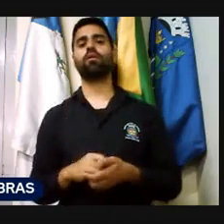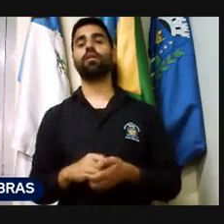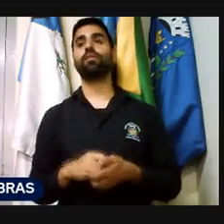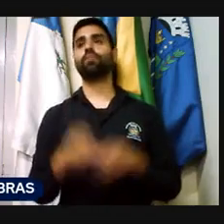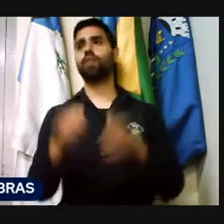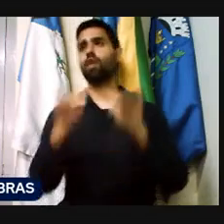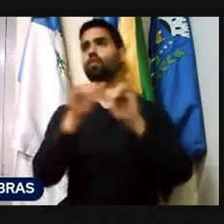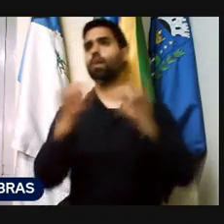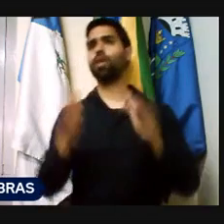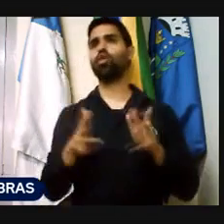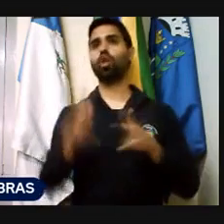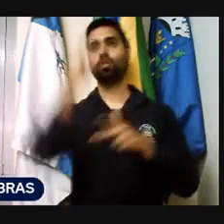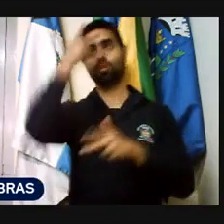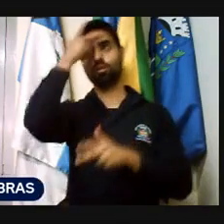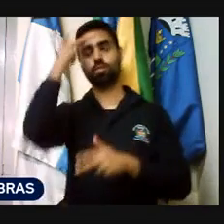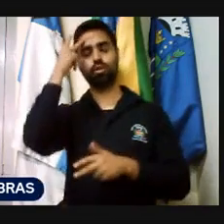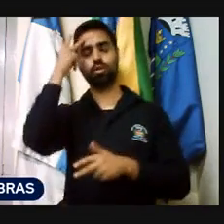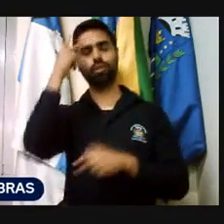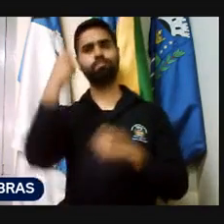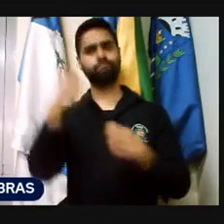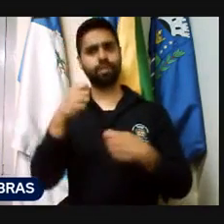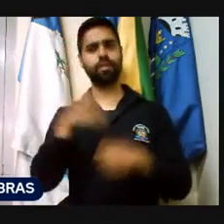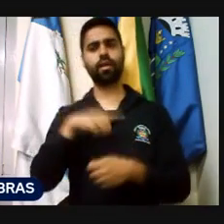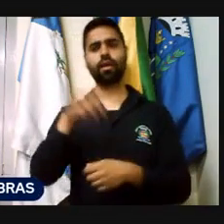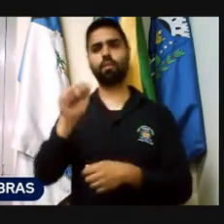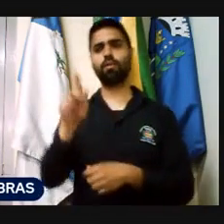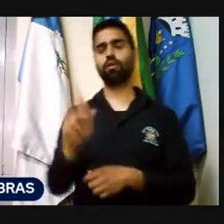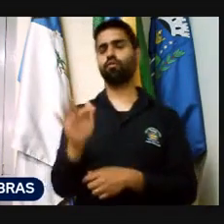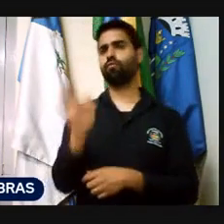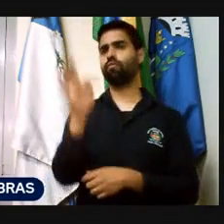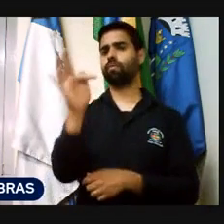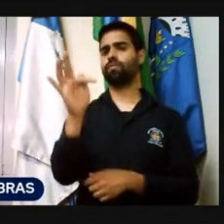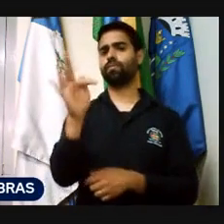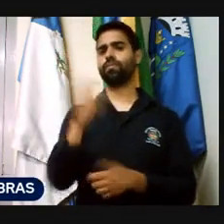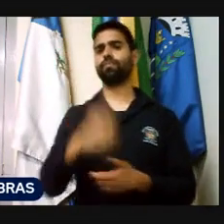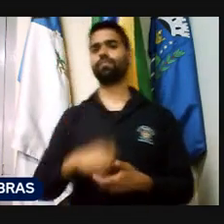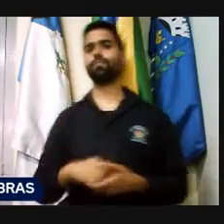os servidores que dependem daquela aposentadoria lá no futuro.